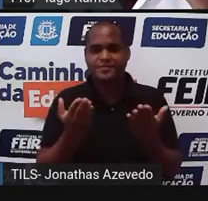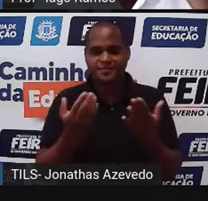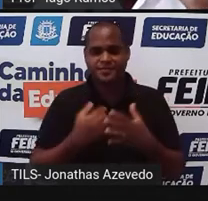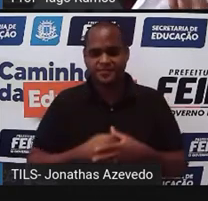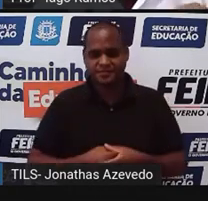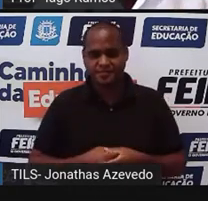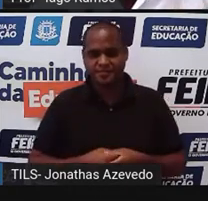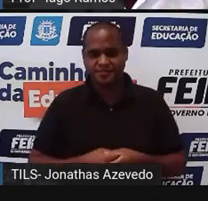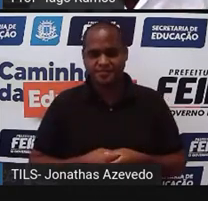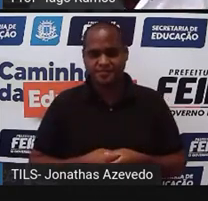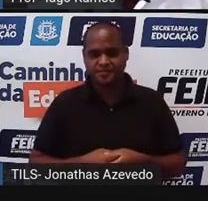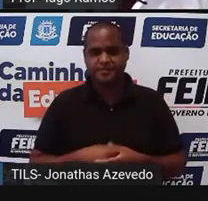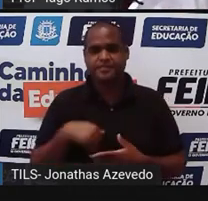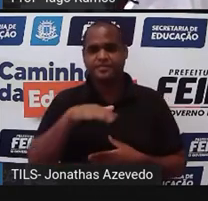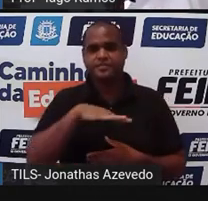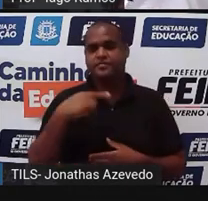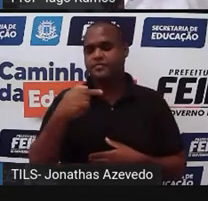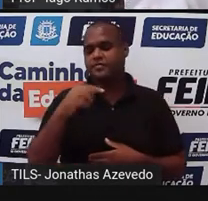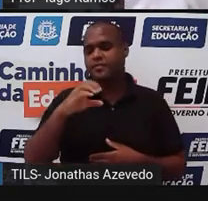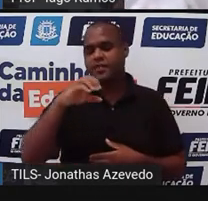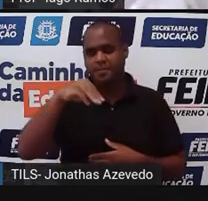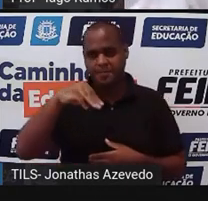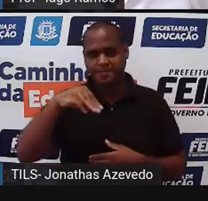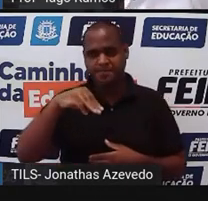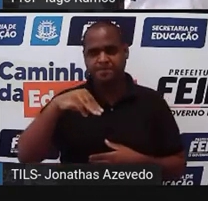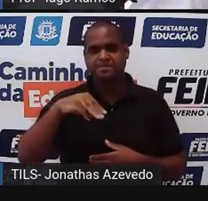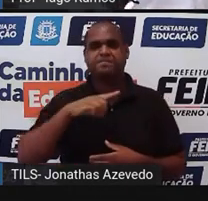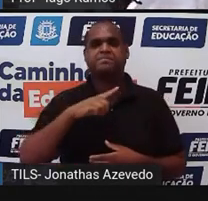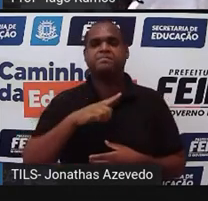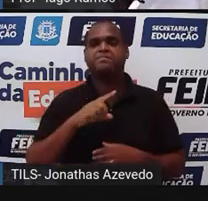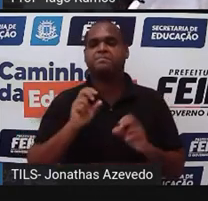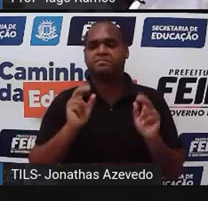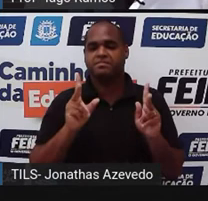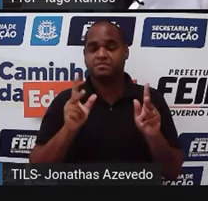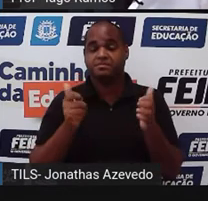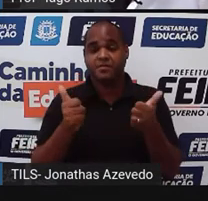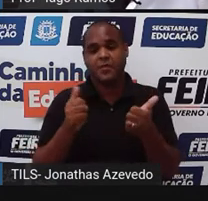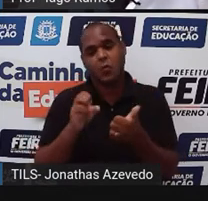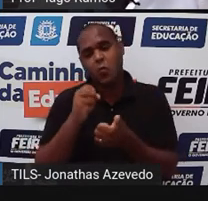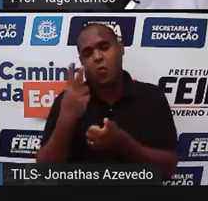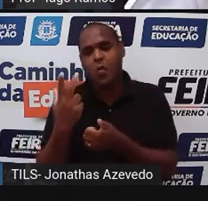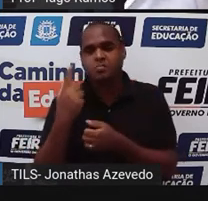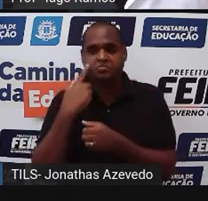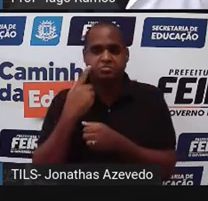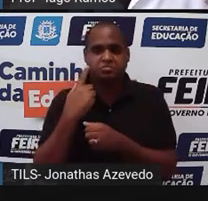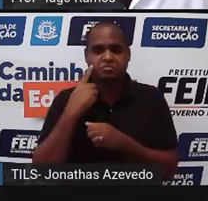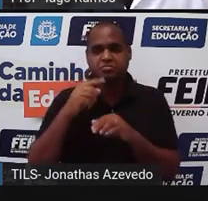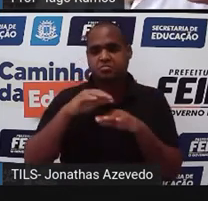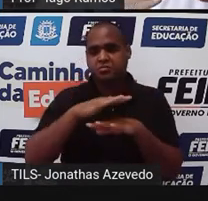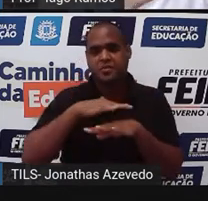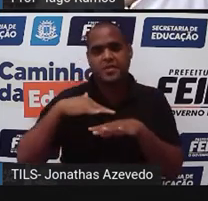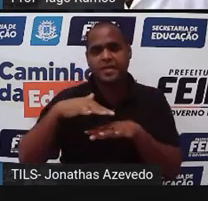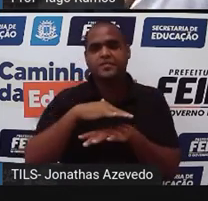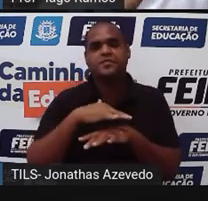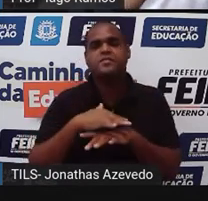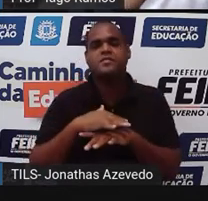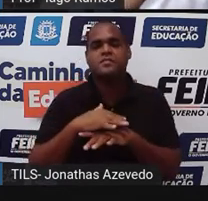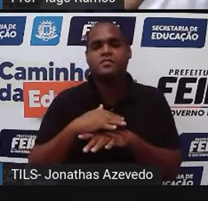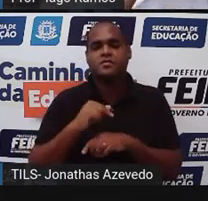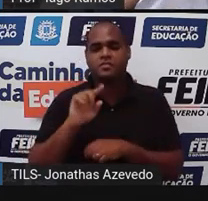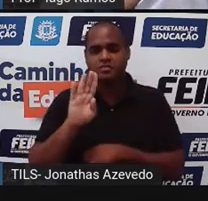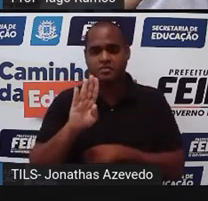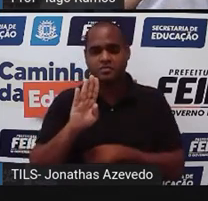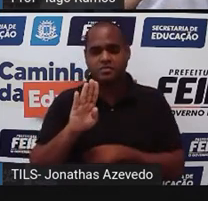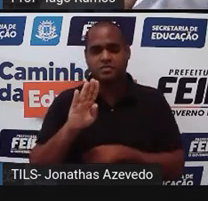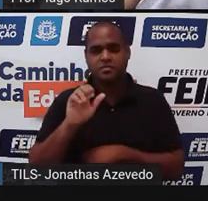né a base 7 cm tá bom ou comprimento tão base ou